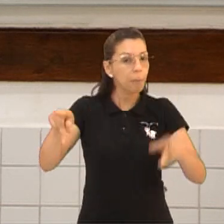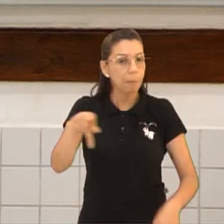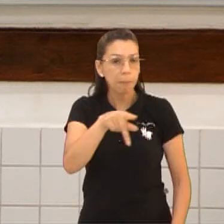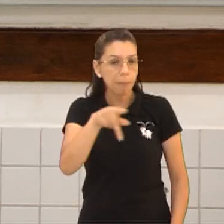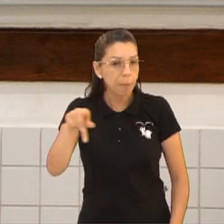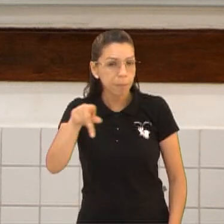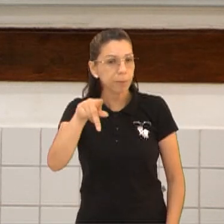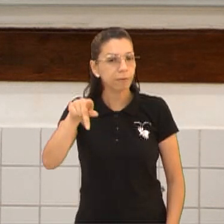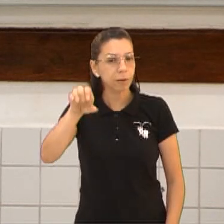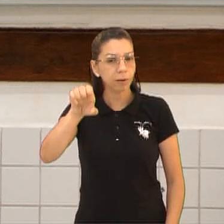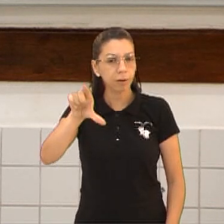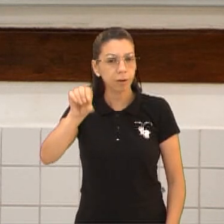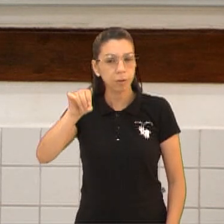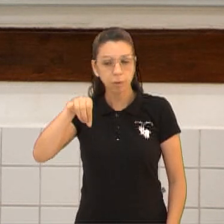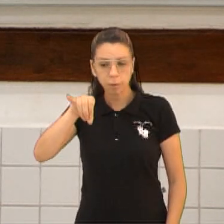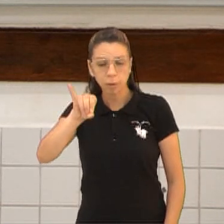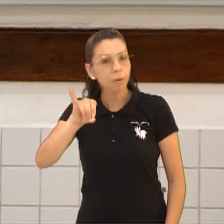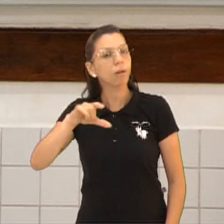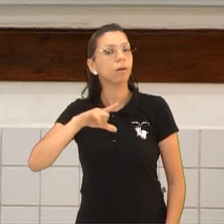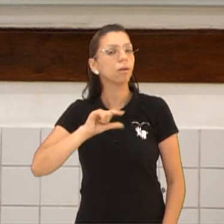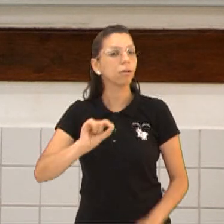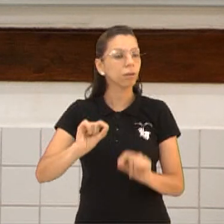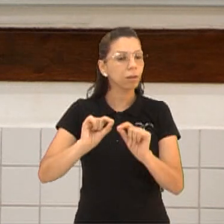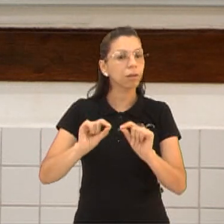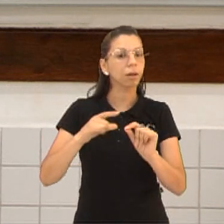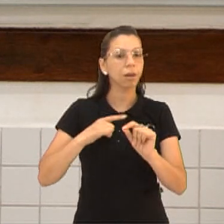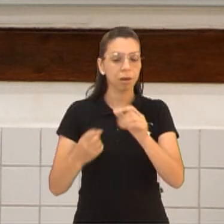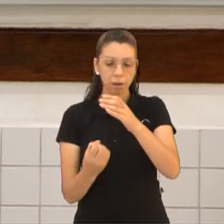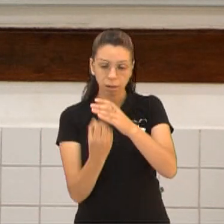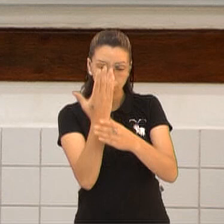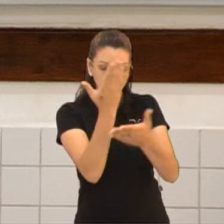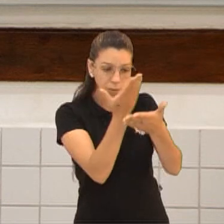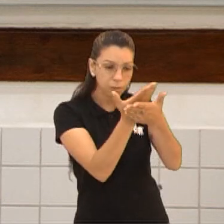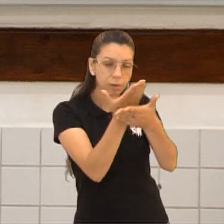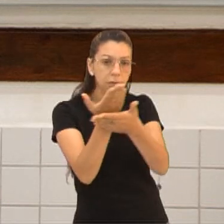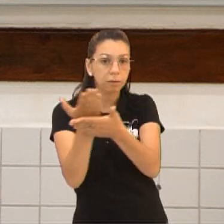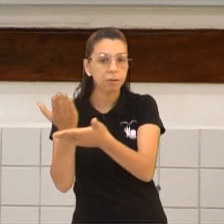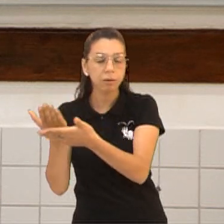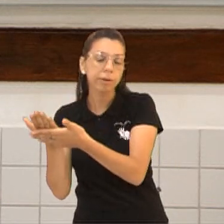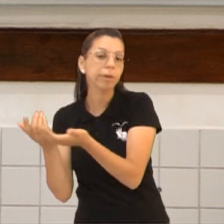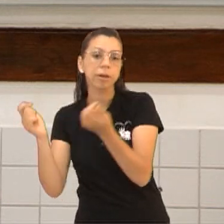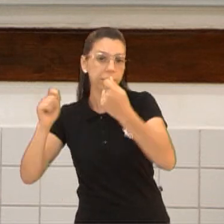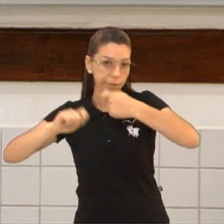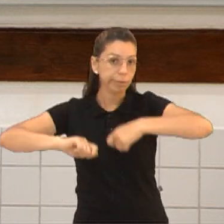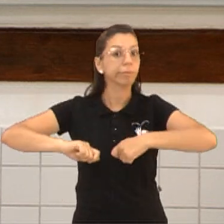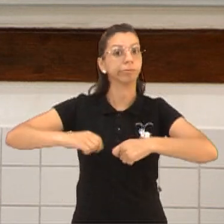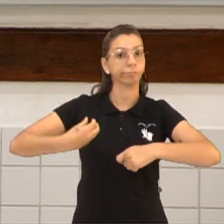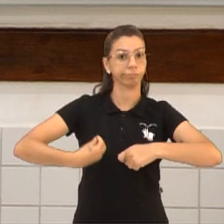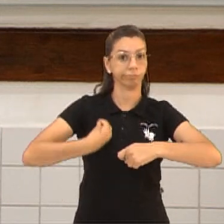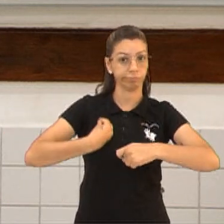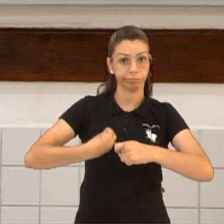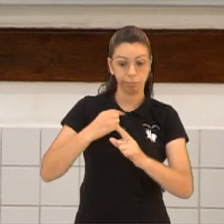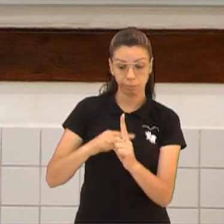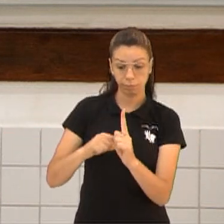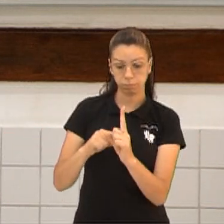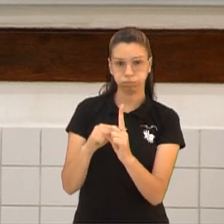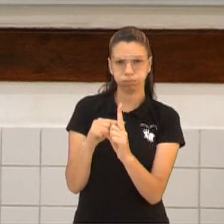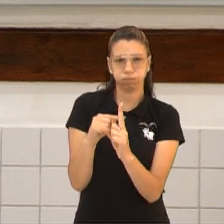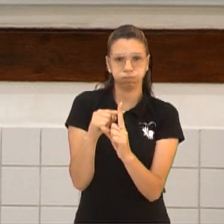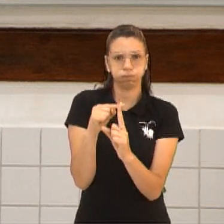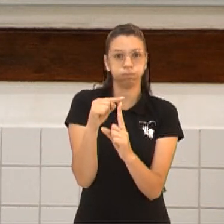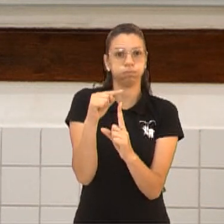Eloy Correia, na verdade, a questão ecológica, a questão de que há um aquecimento global e que isso pode